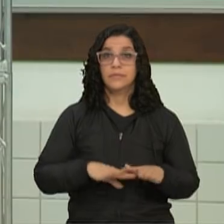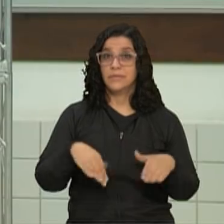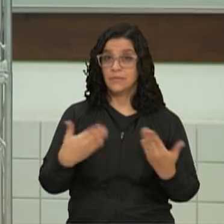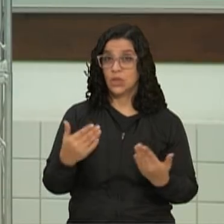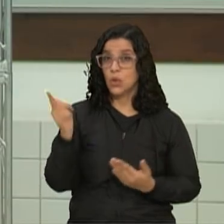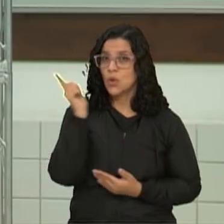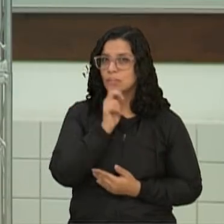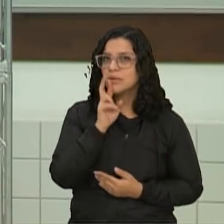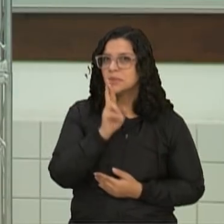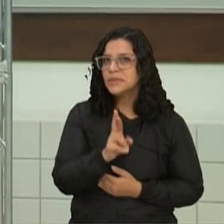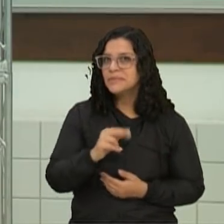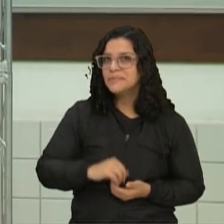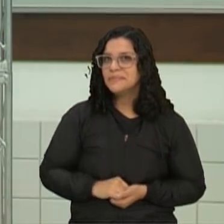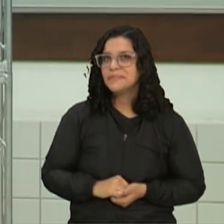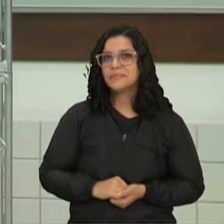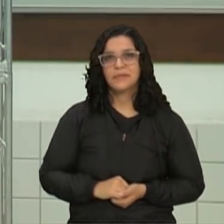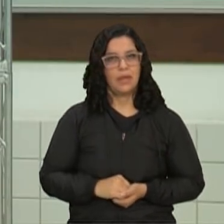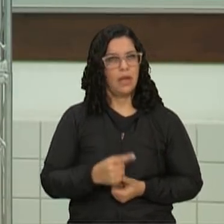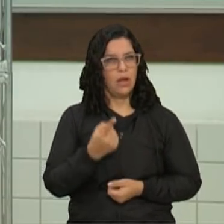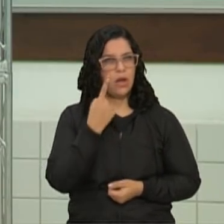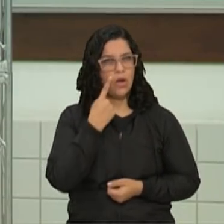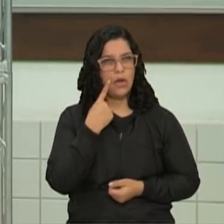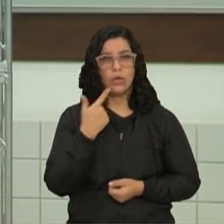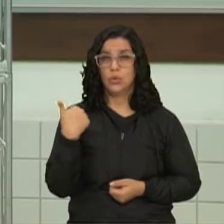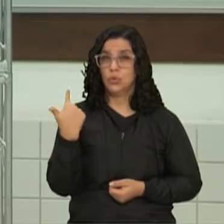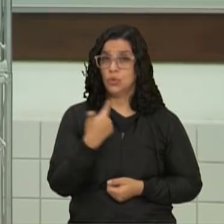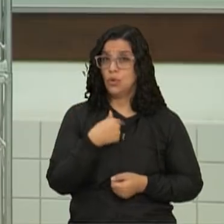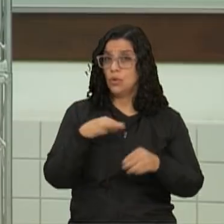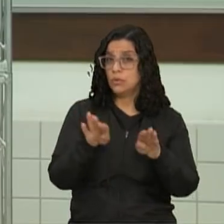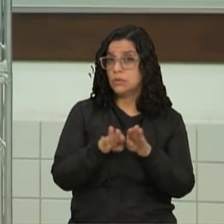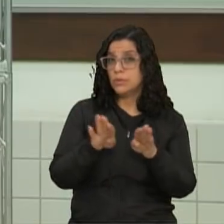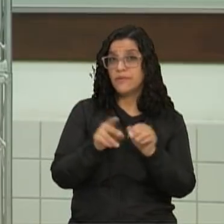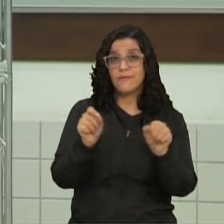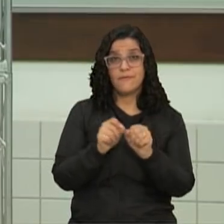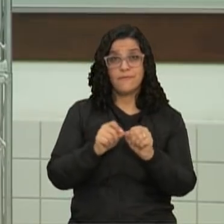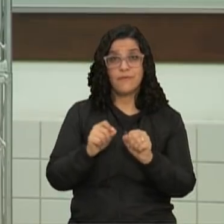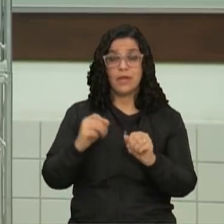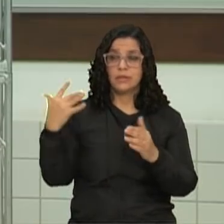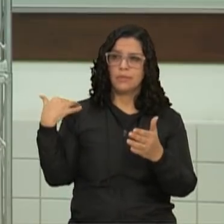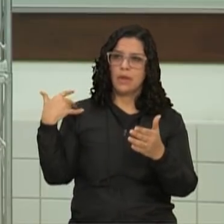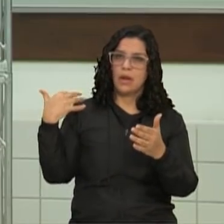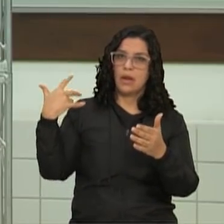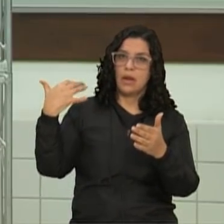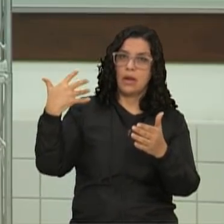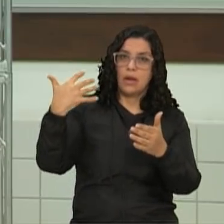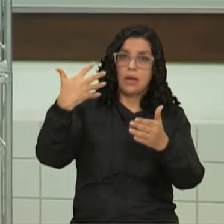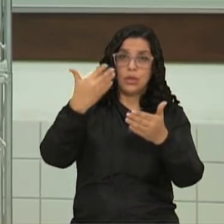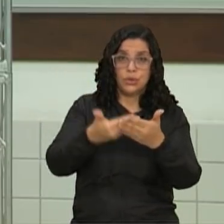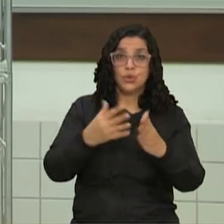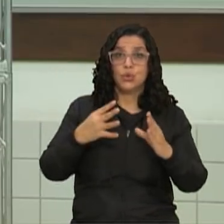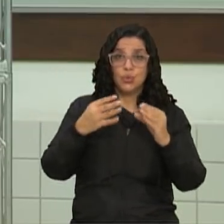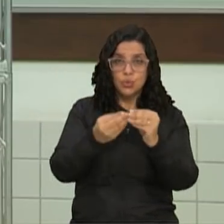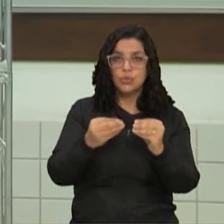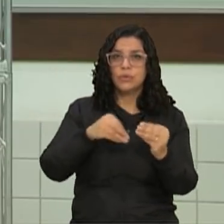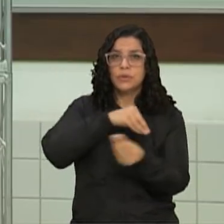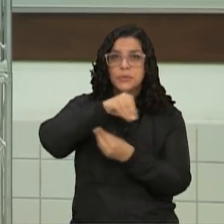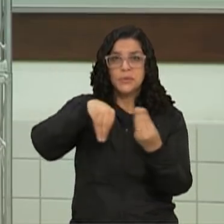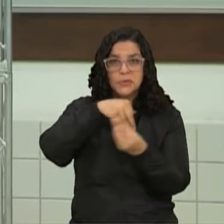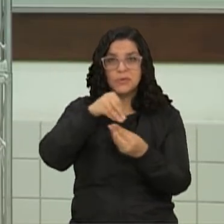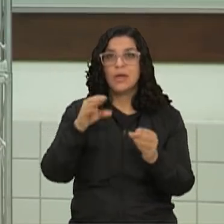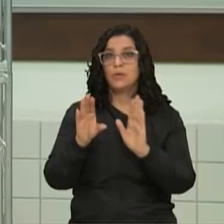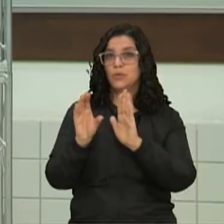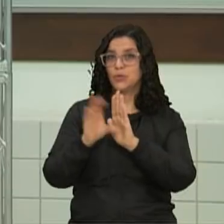E aí, galera, conseguiram resolver? Agora a gente está aplicando tudo que a gente já viu na aula passada, estamos juntando